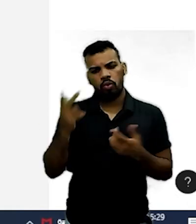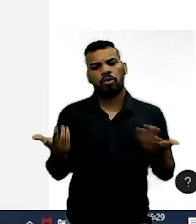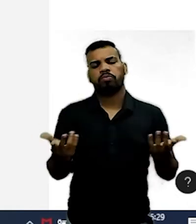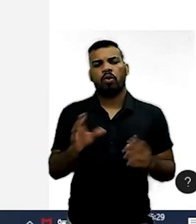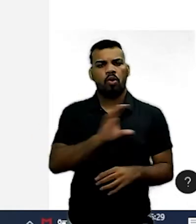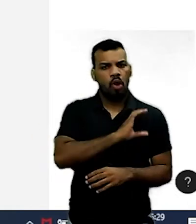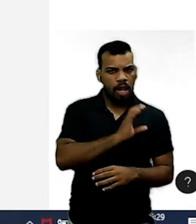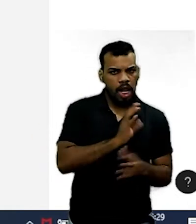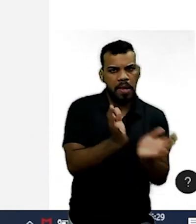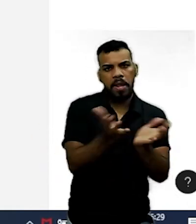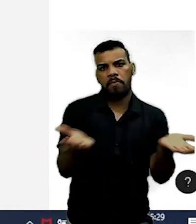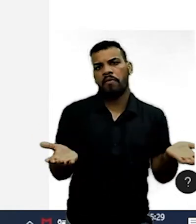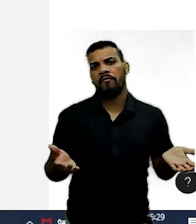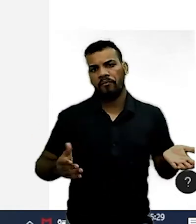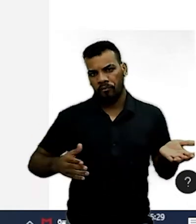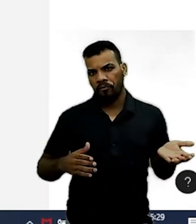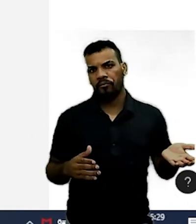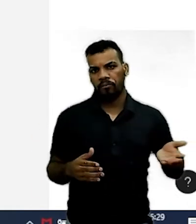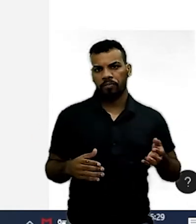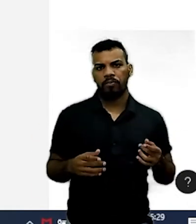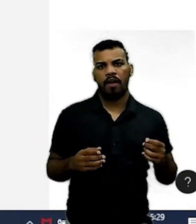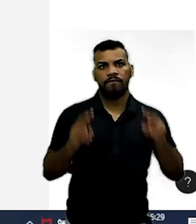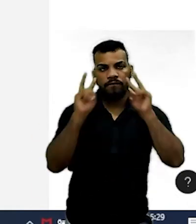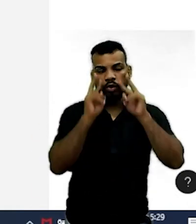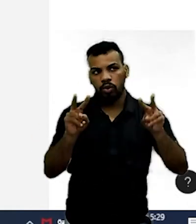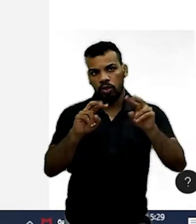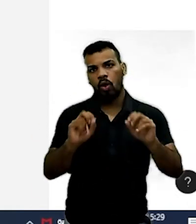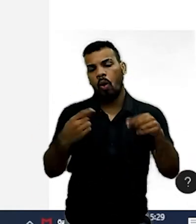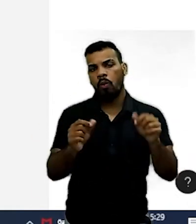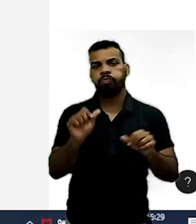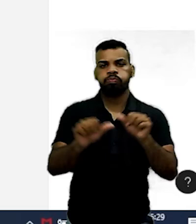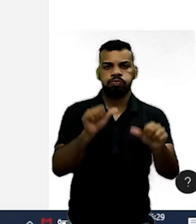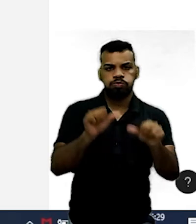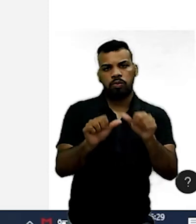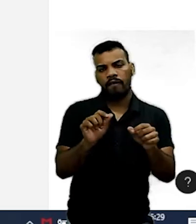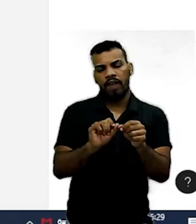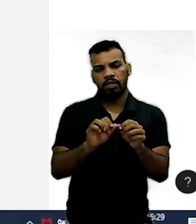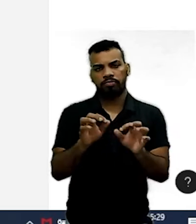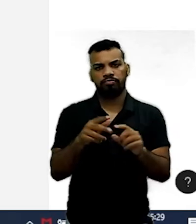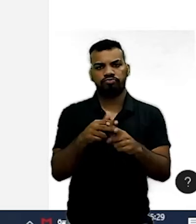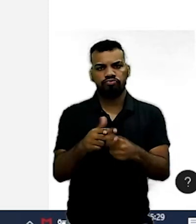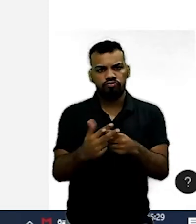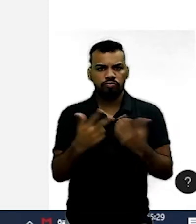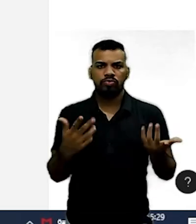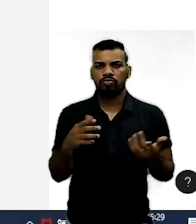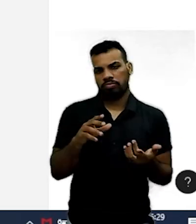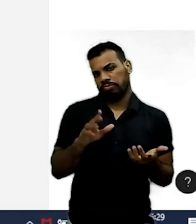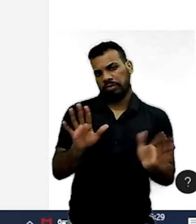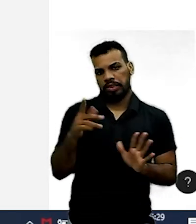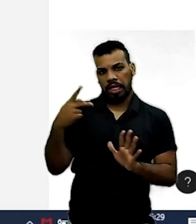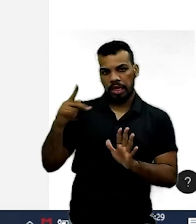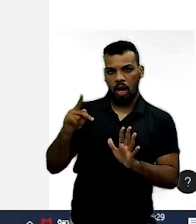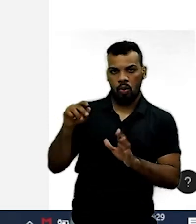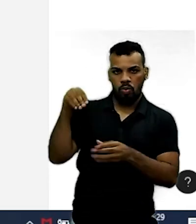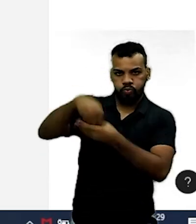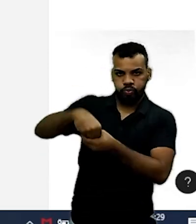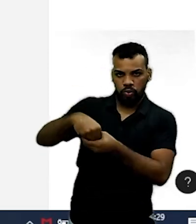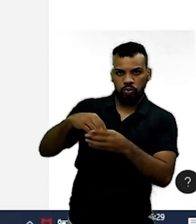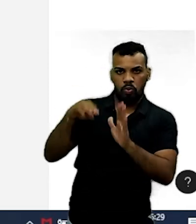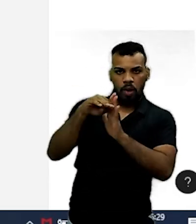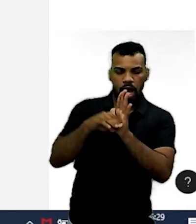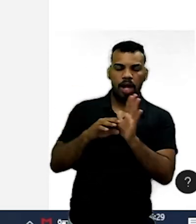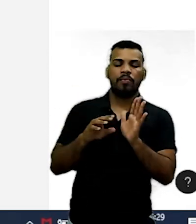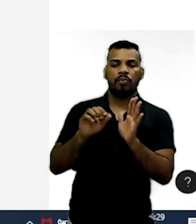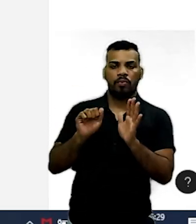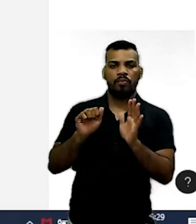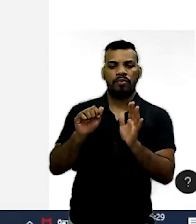equipe, para visualizar ou editar esse arquivo. Aqui no botão de play é